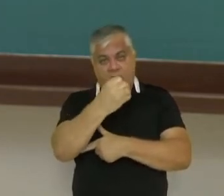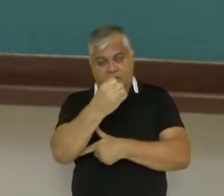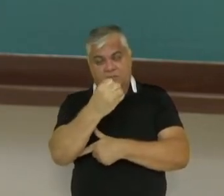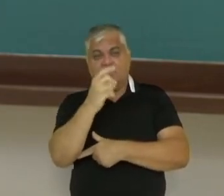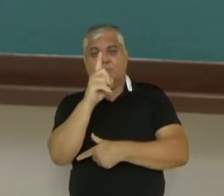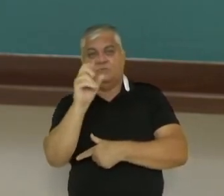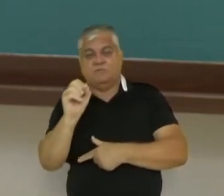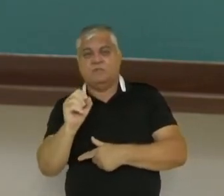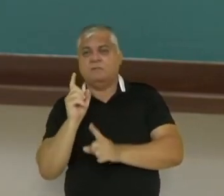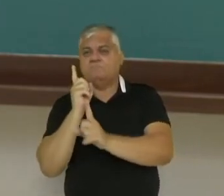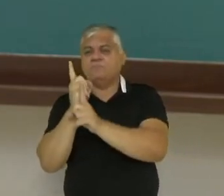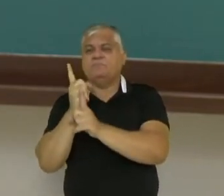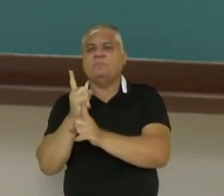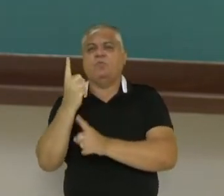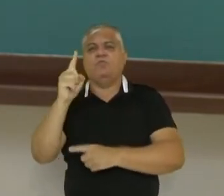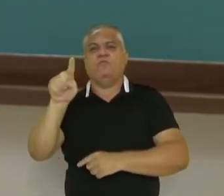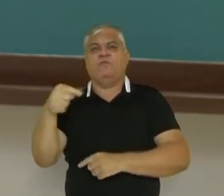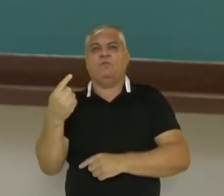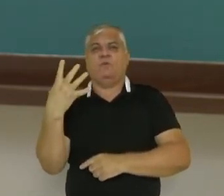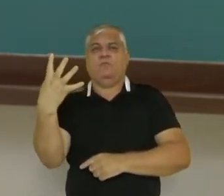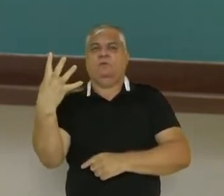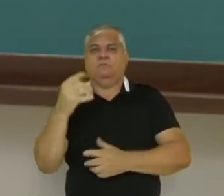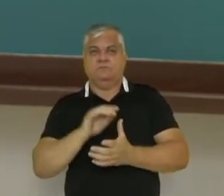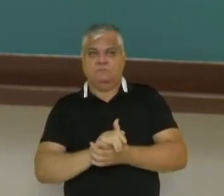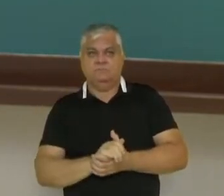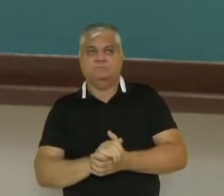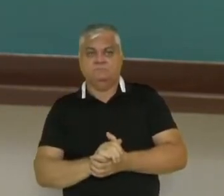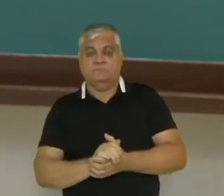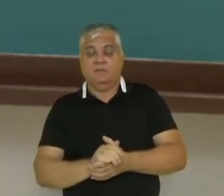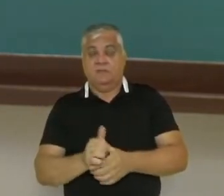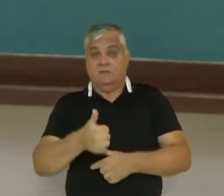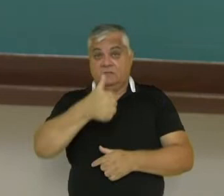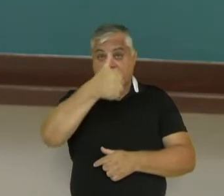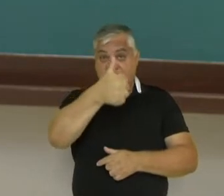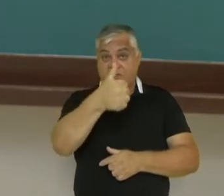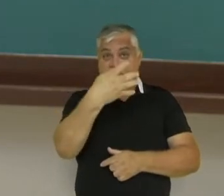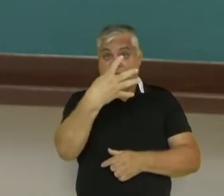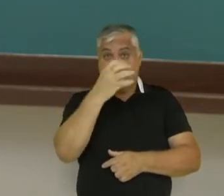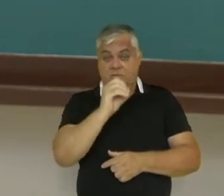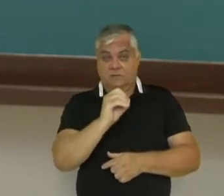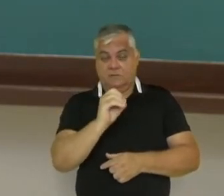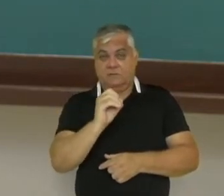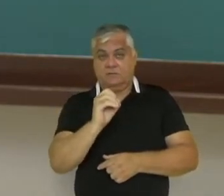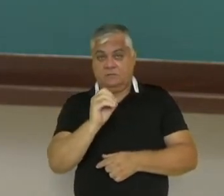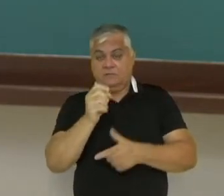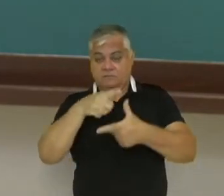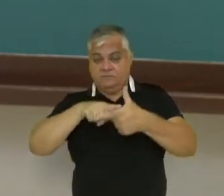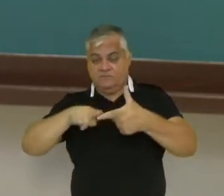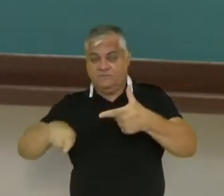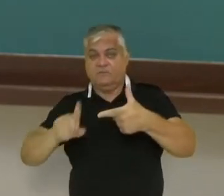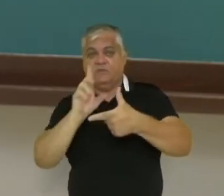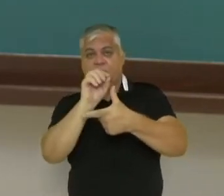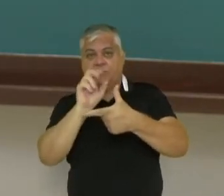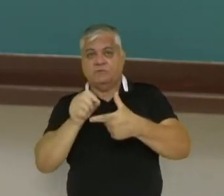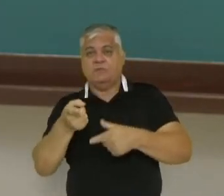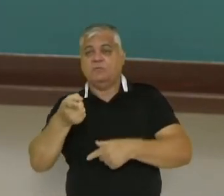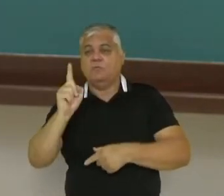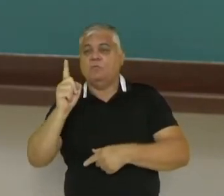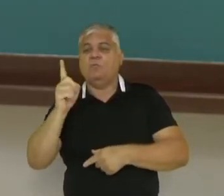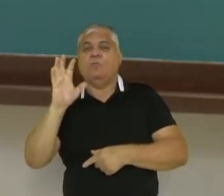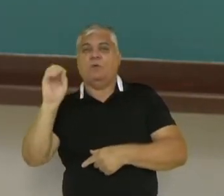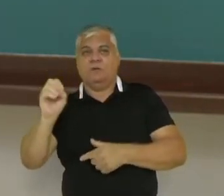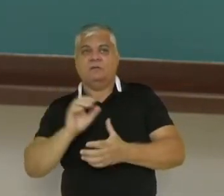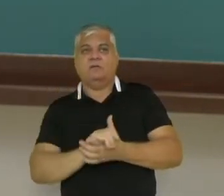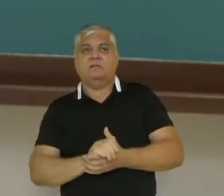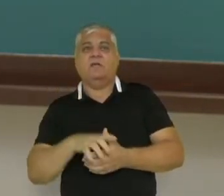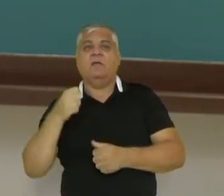encontro 1,4. Gente, a partir do momento que eu divido 140 por 100, eu encontrei o 1% do todo. Como